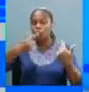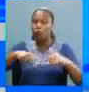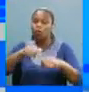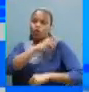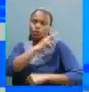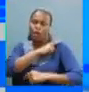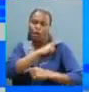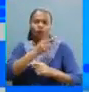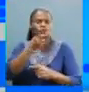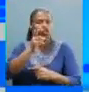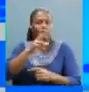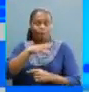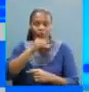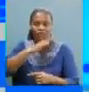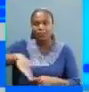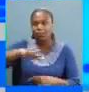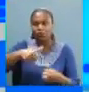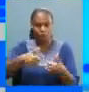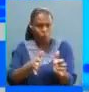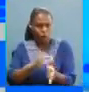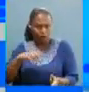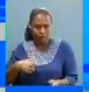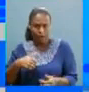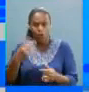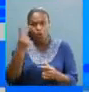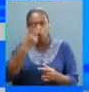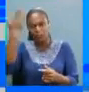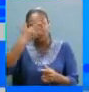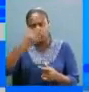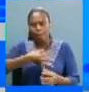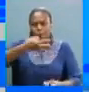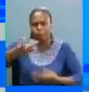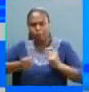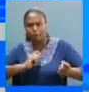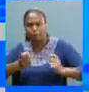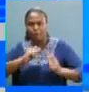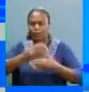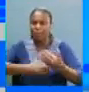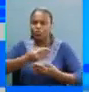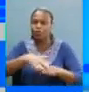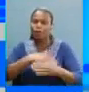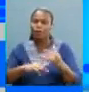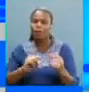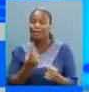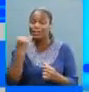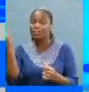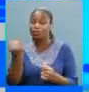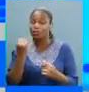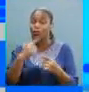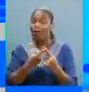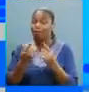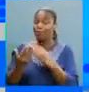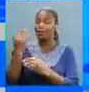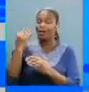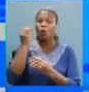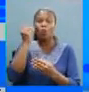chefias intermédias e dirigentes da Polícia Nacional de todo o país. Durante 2 dias vão debater as ações desenvolvidas pela instituição no ano passado, bem